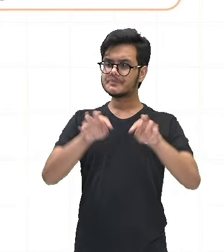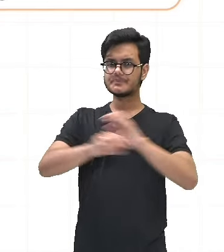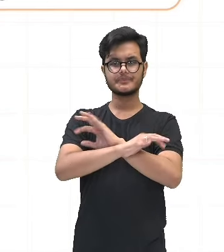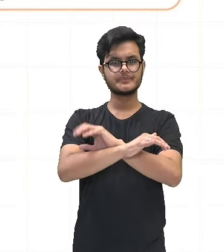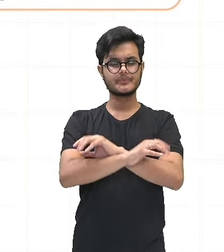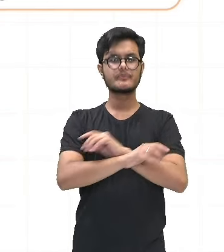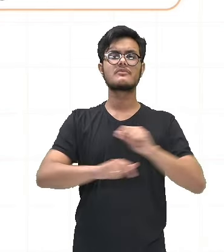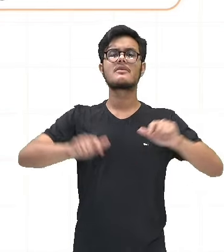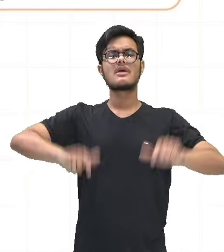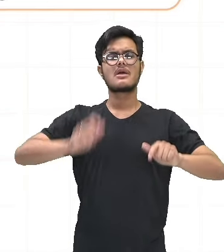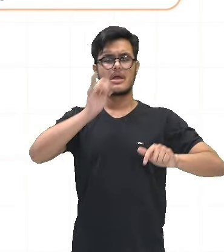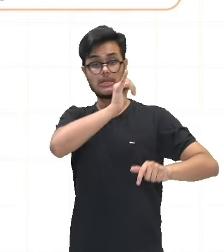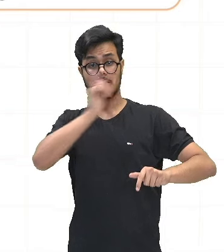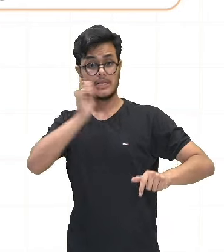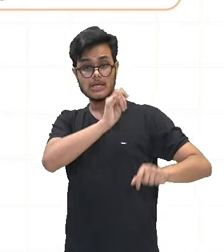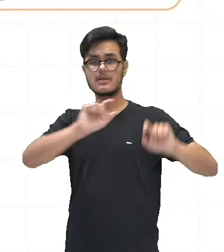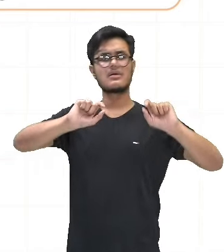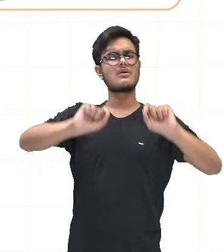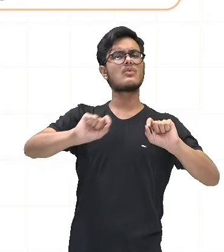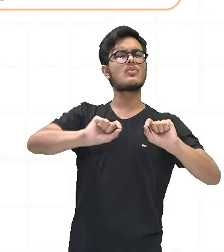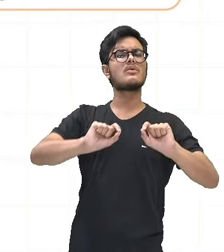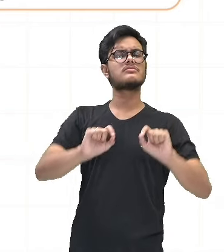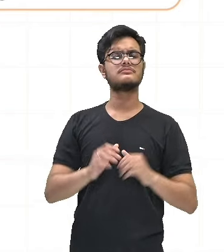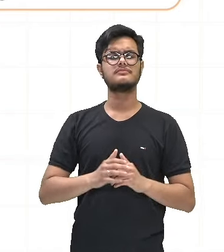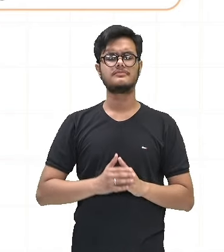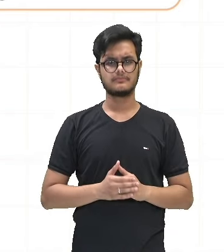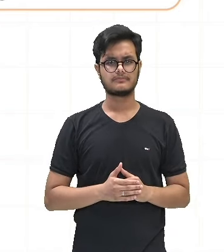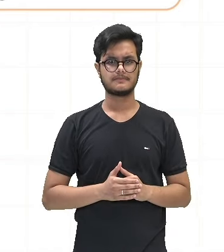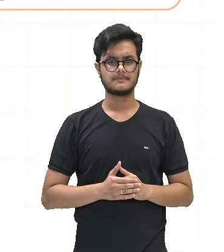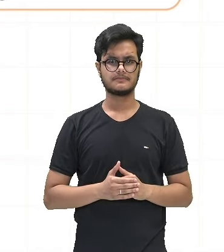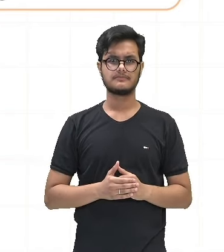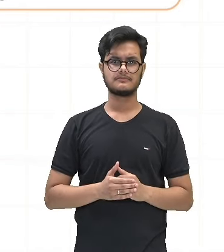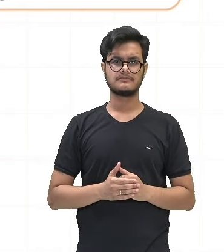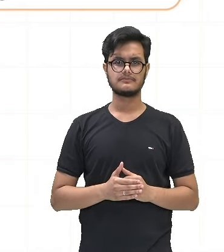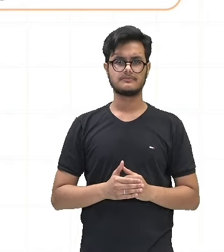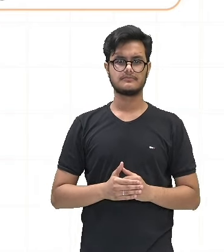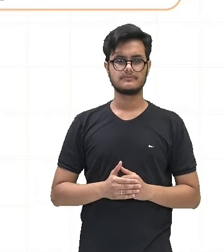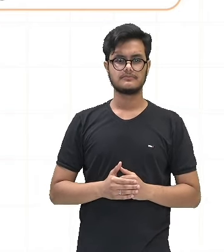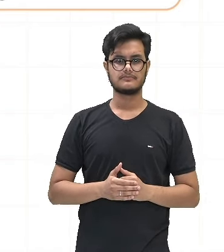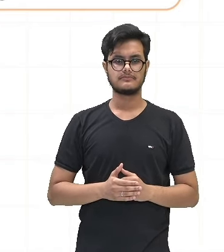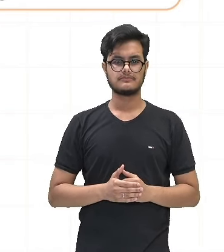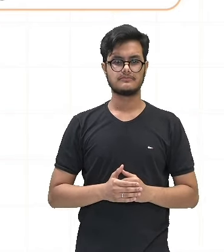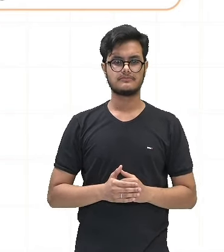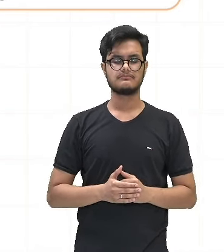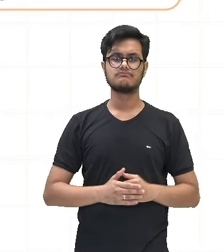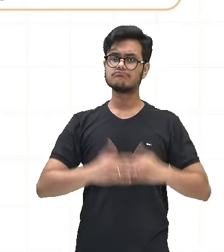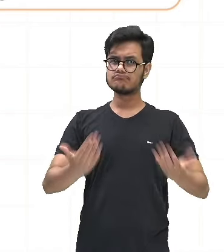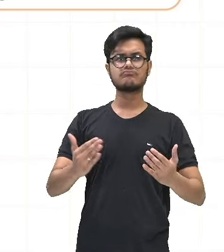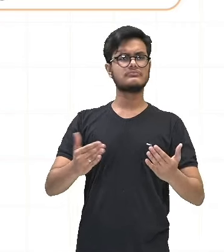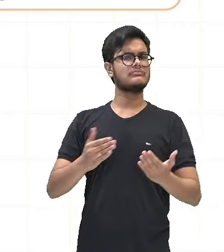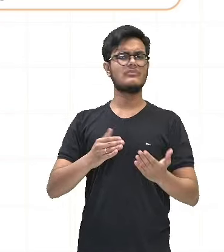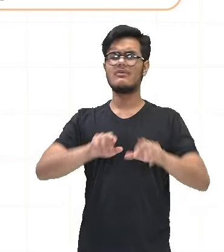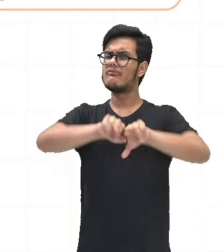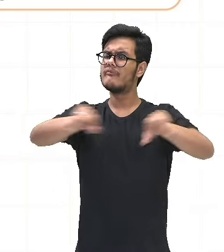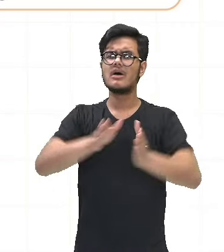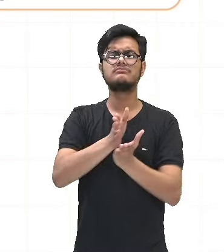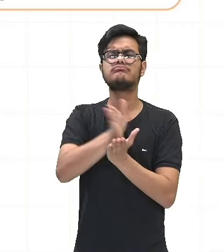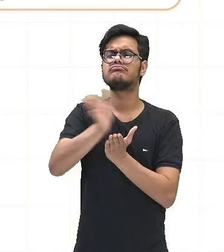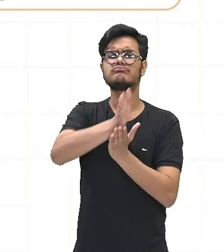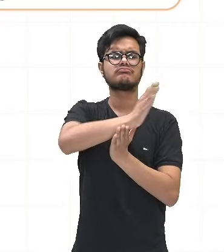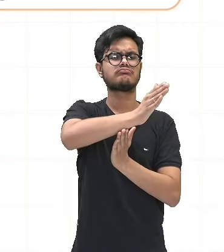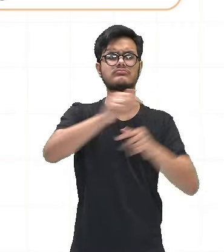principalmente as cidades italianas, elas tenham ali, era uma grande, vamos dizer assim, muitas rotas comerciais,